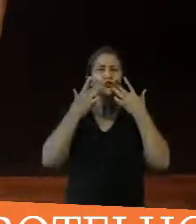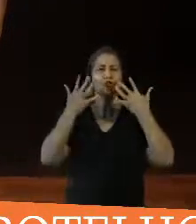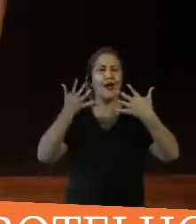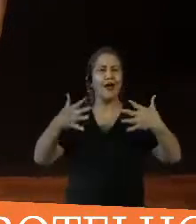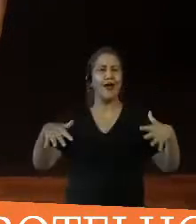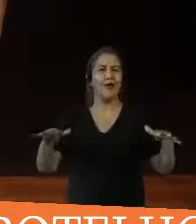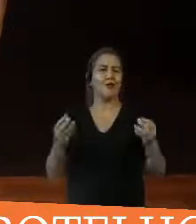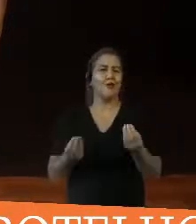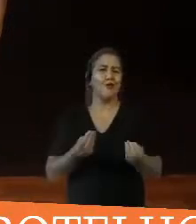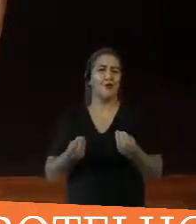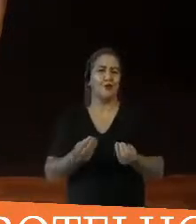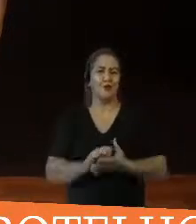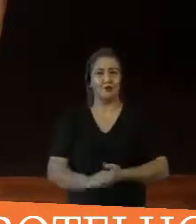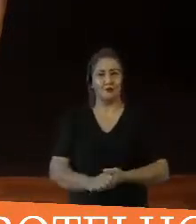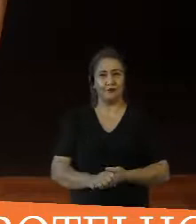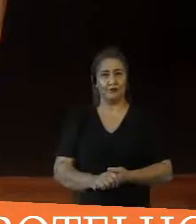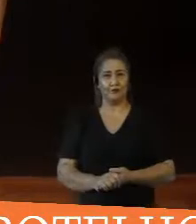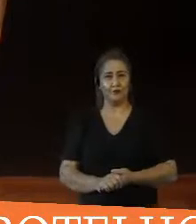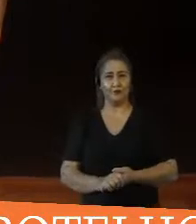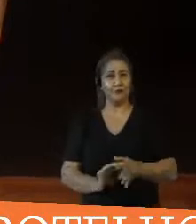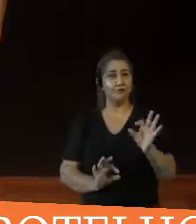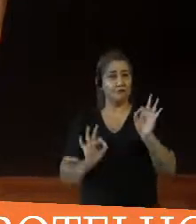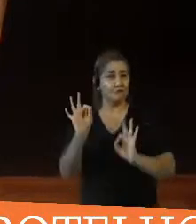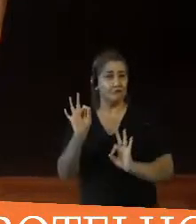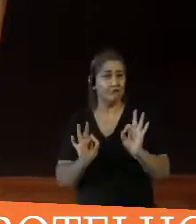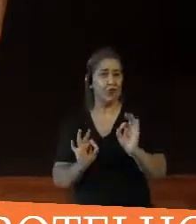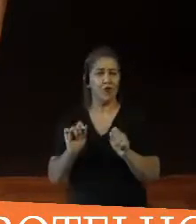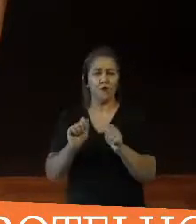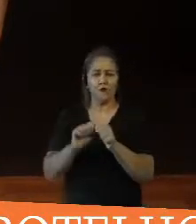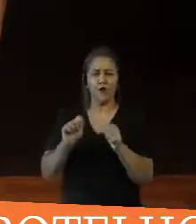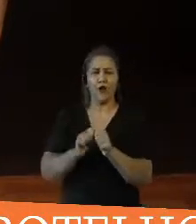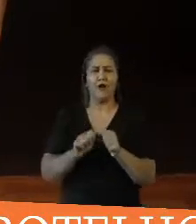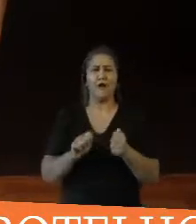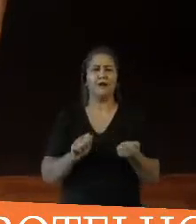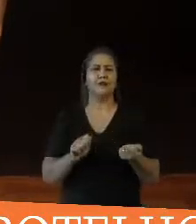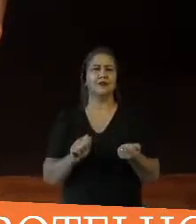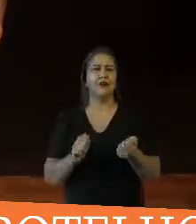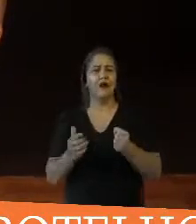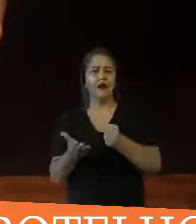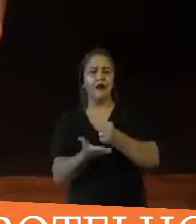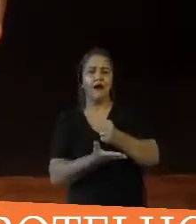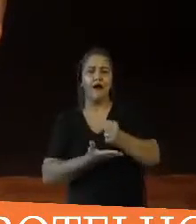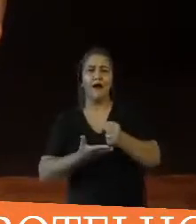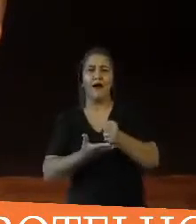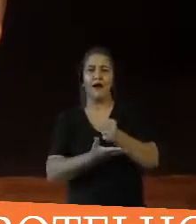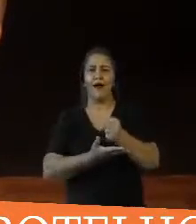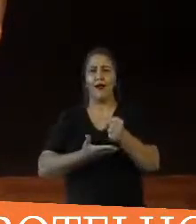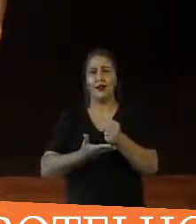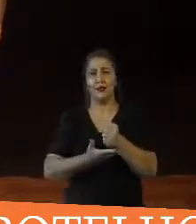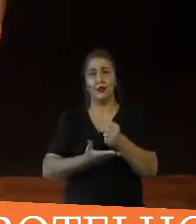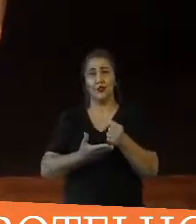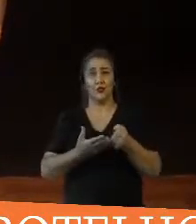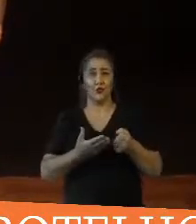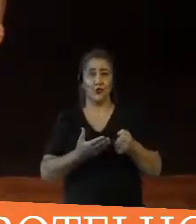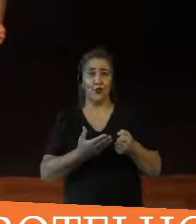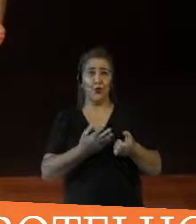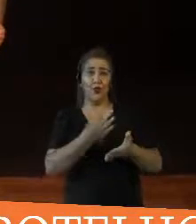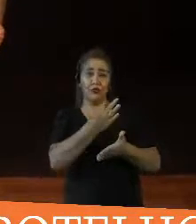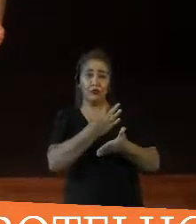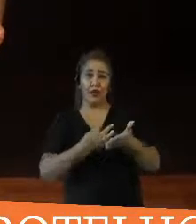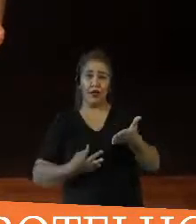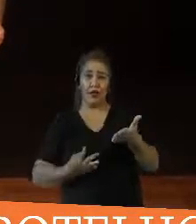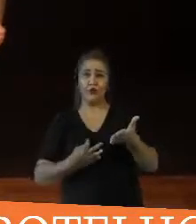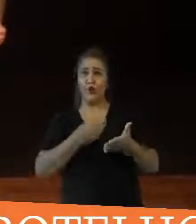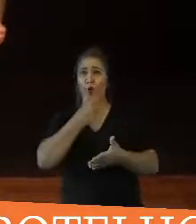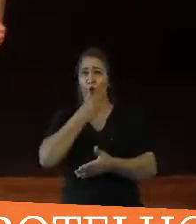Esse espetáculo ele foi concebido, né, ele foi baseado num texto do Silveira